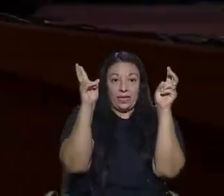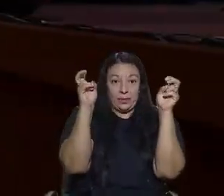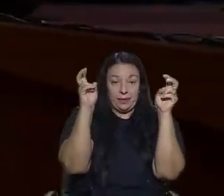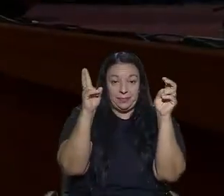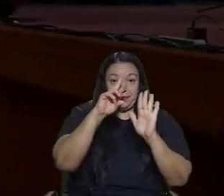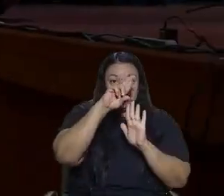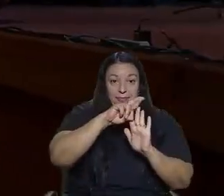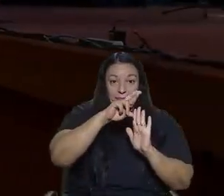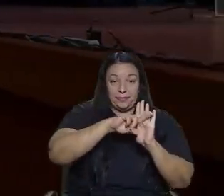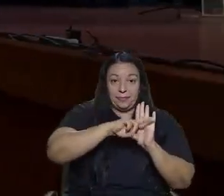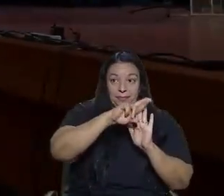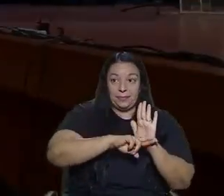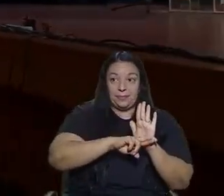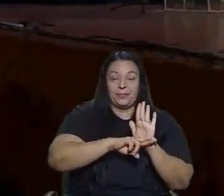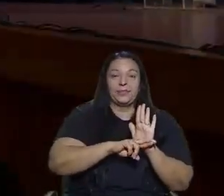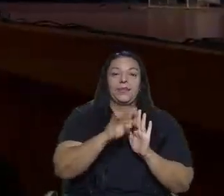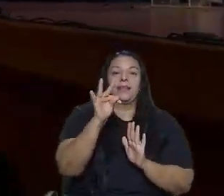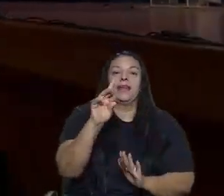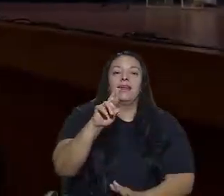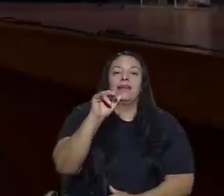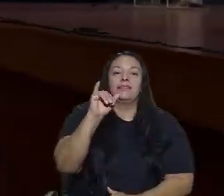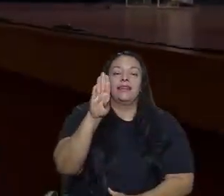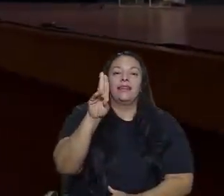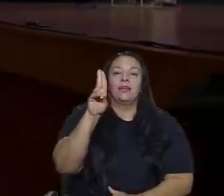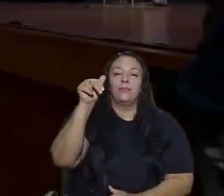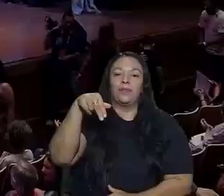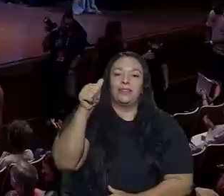redação é Tribunal da Imaginação.